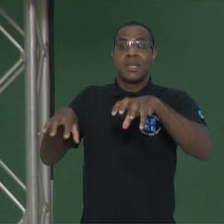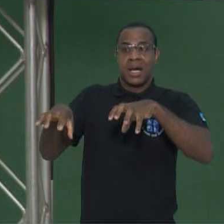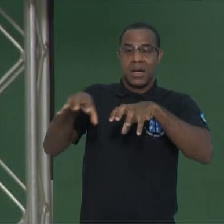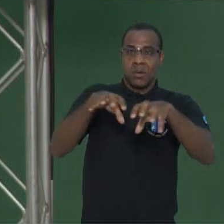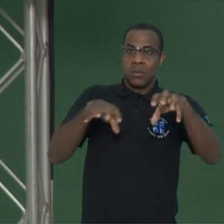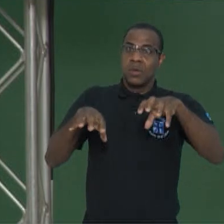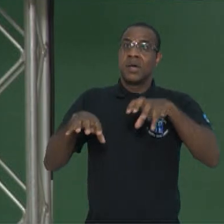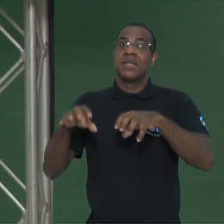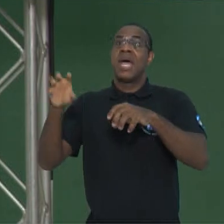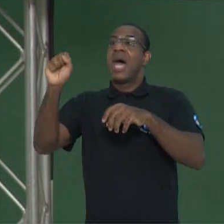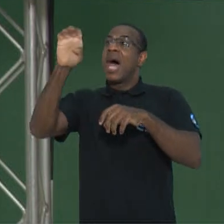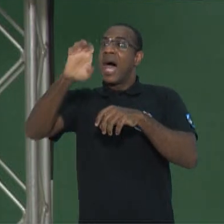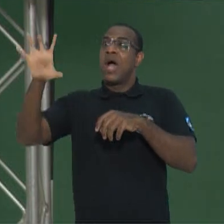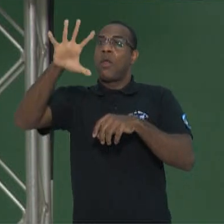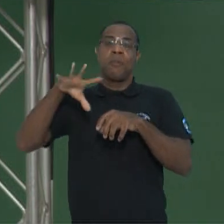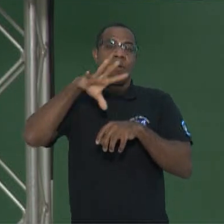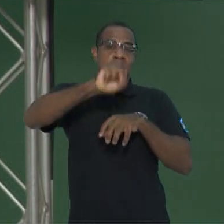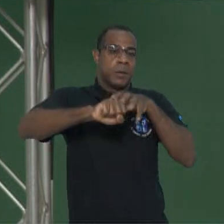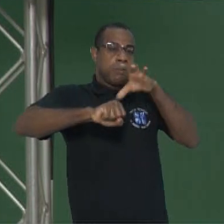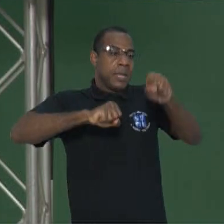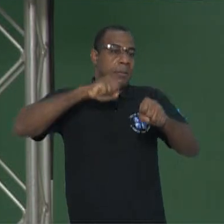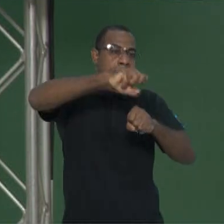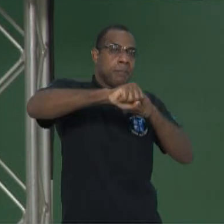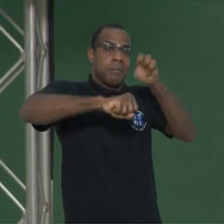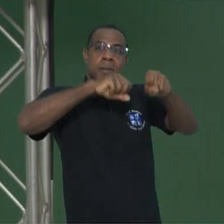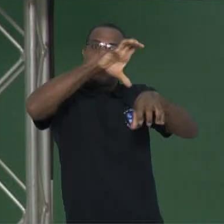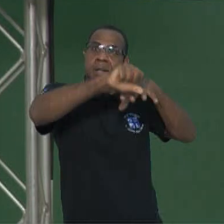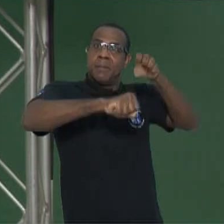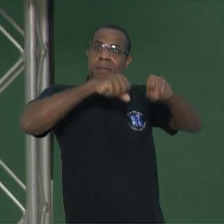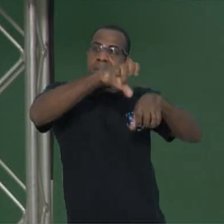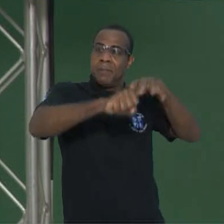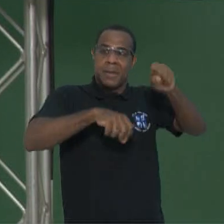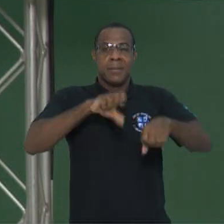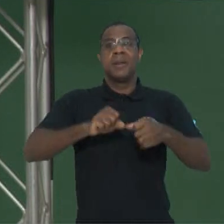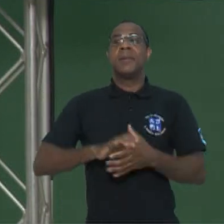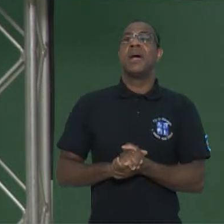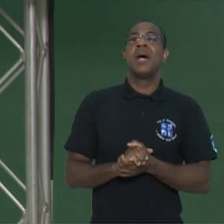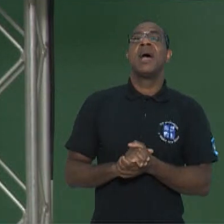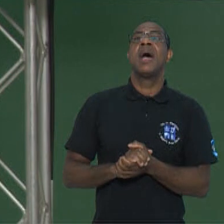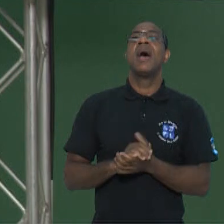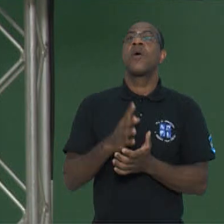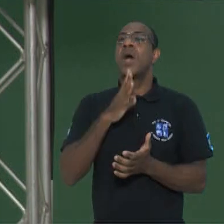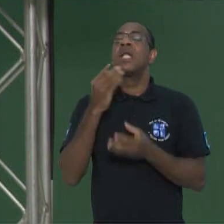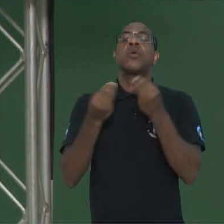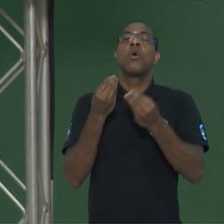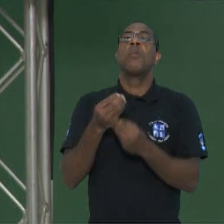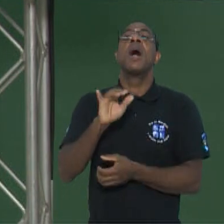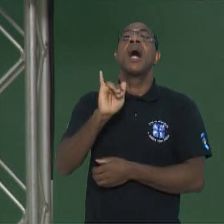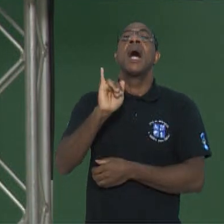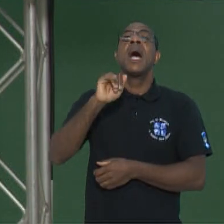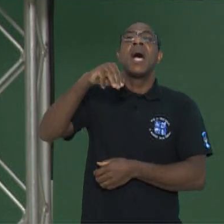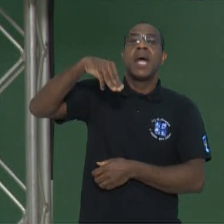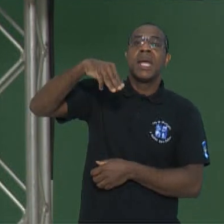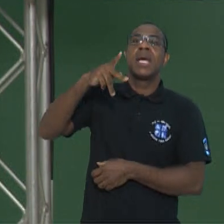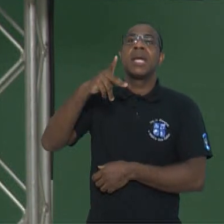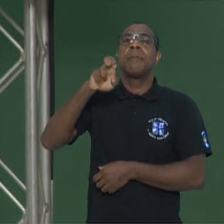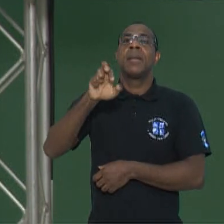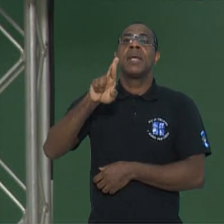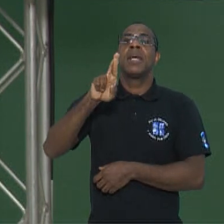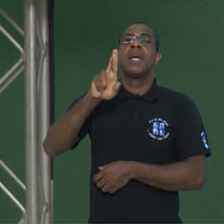e disputando entre si isso, foi o período ali conhecido como imperialismo. E aí nós temos ali